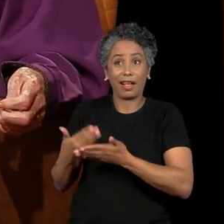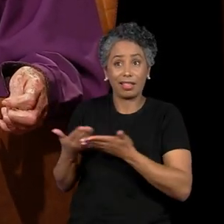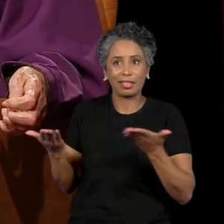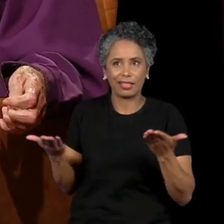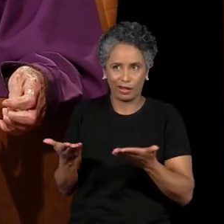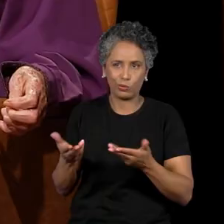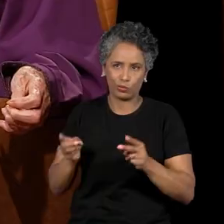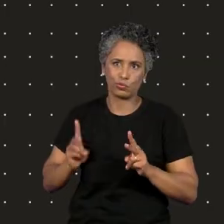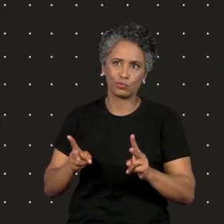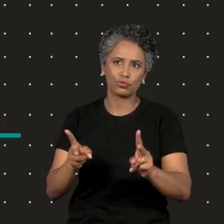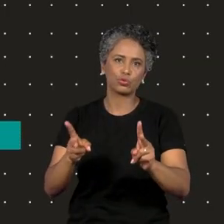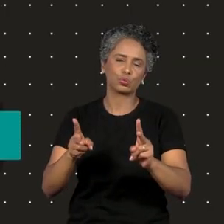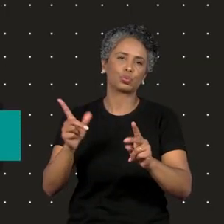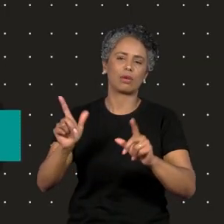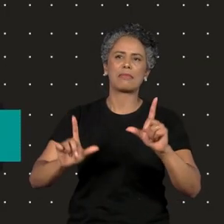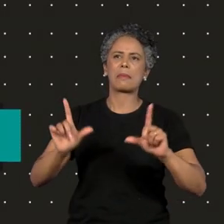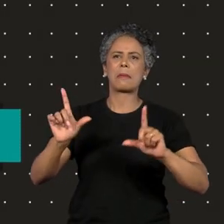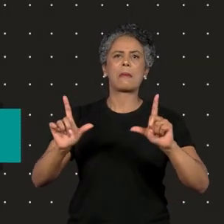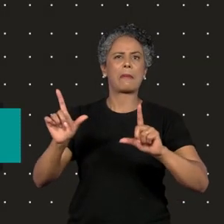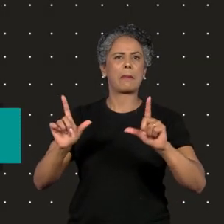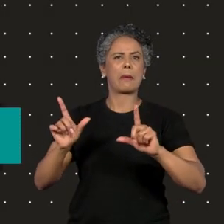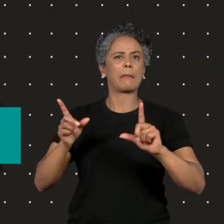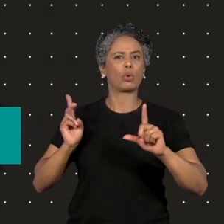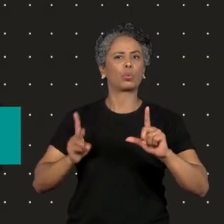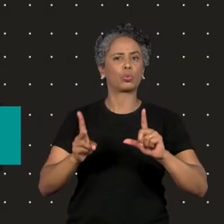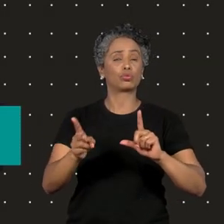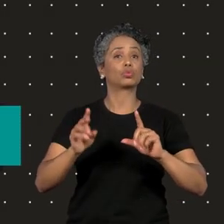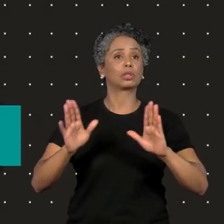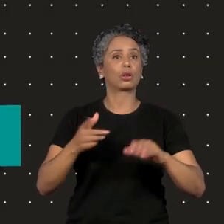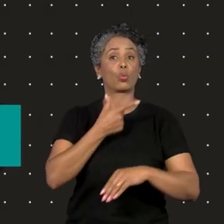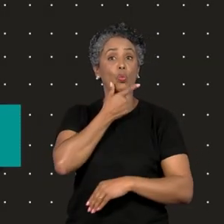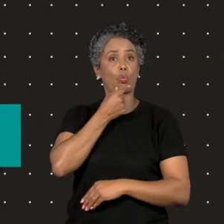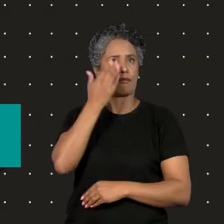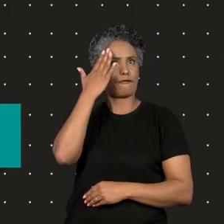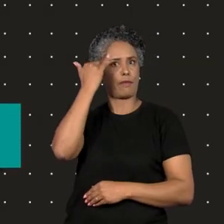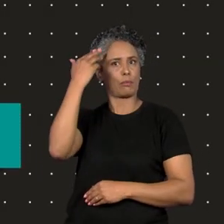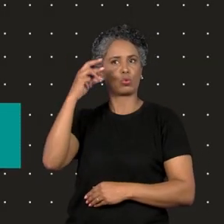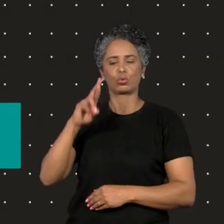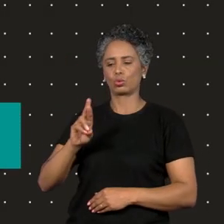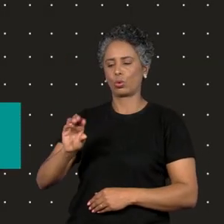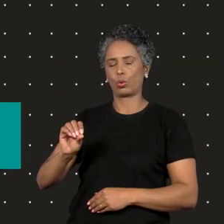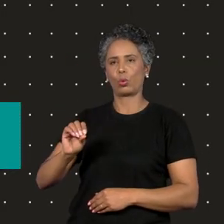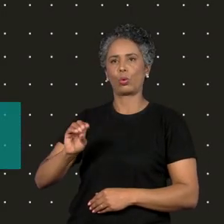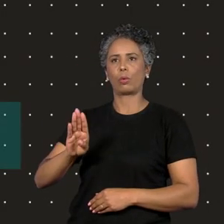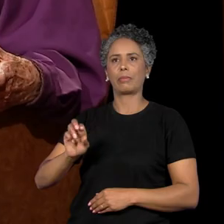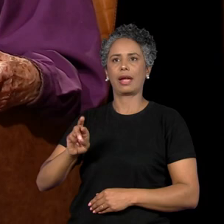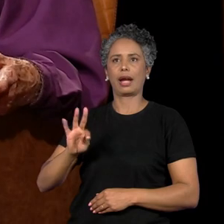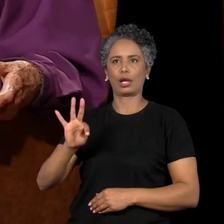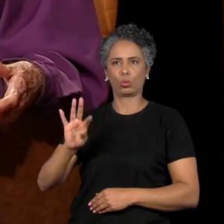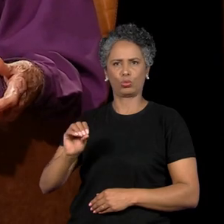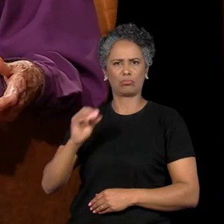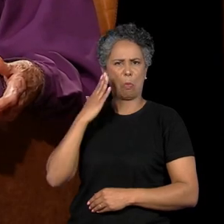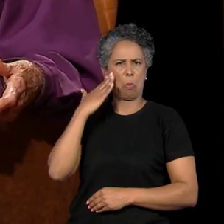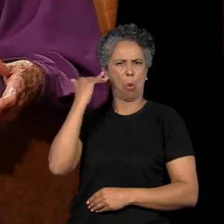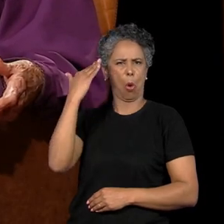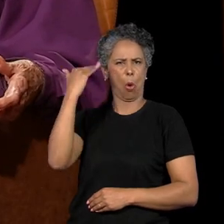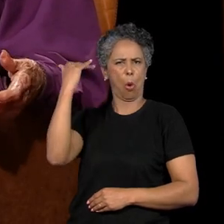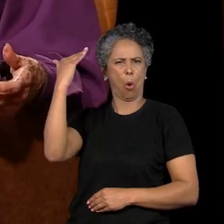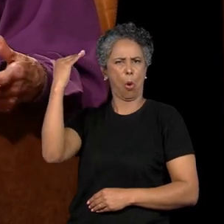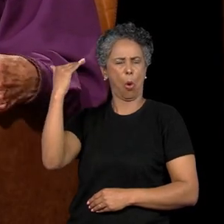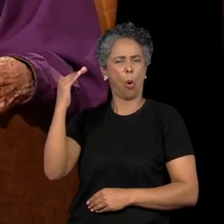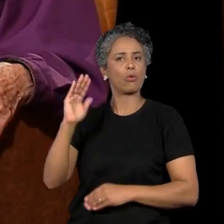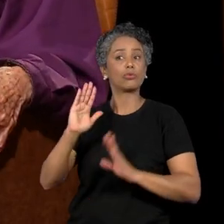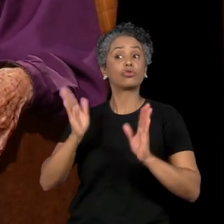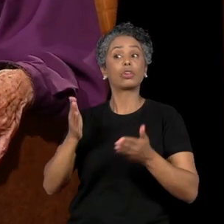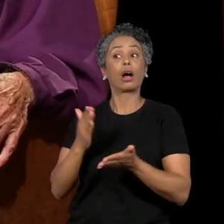um convento de padres muito famoso em Belo Horizonte. E eles estavam abrindo o